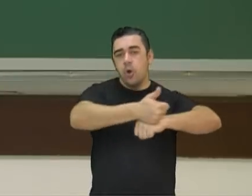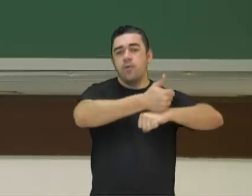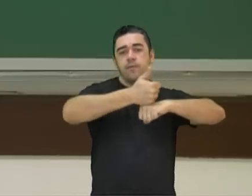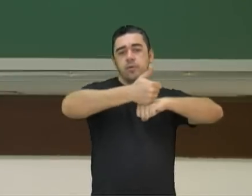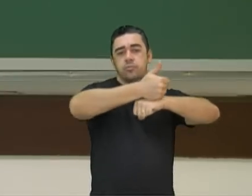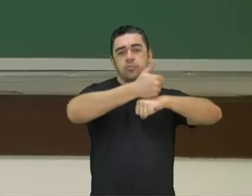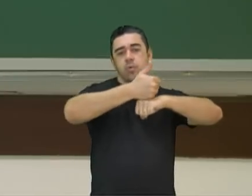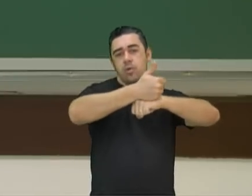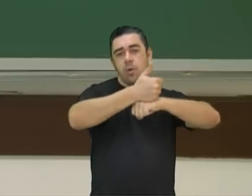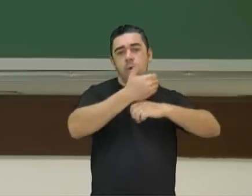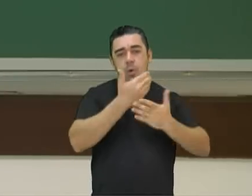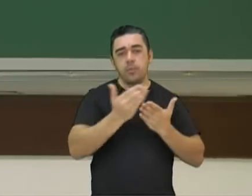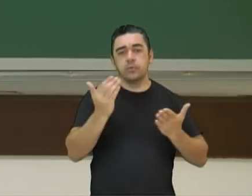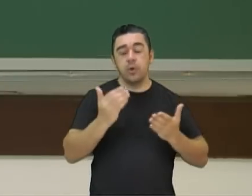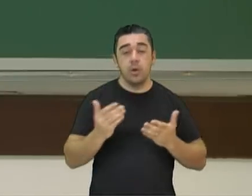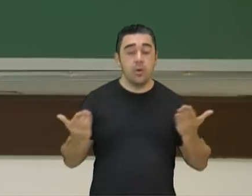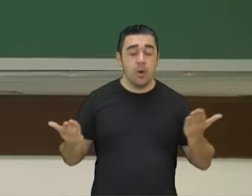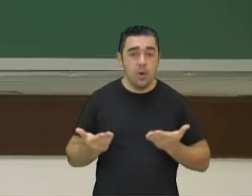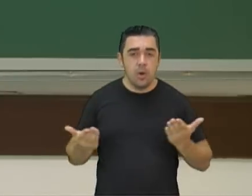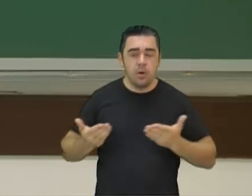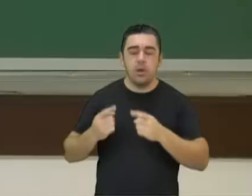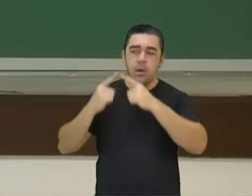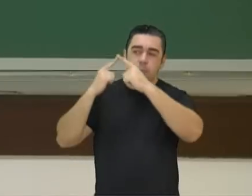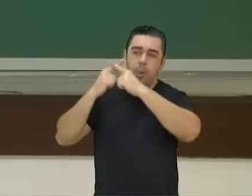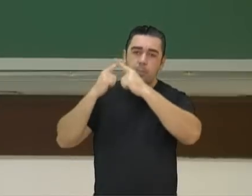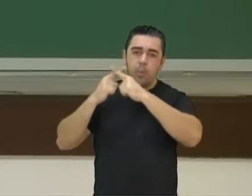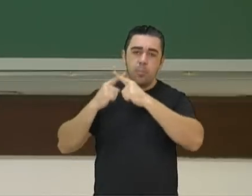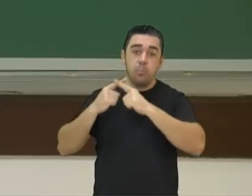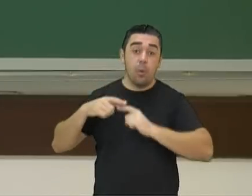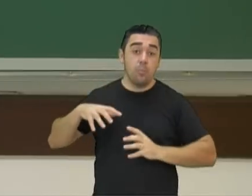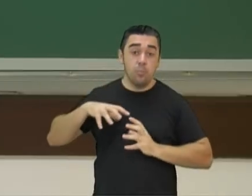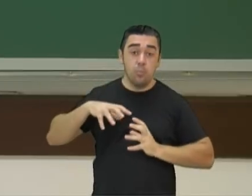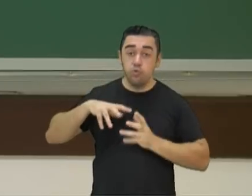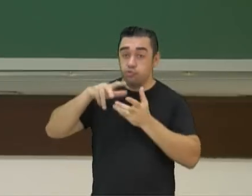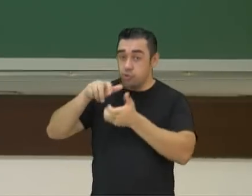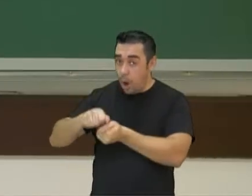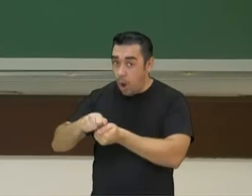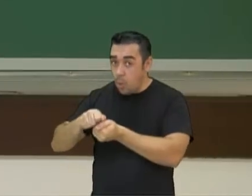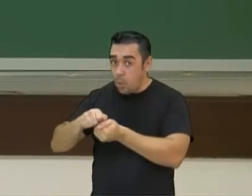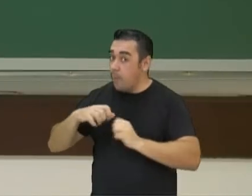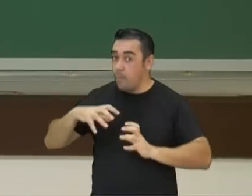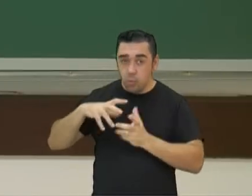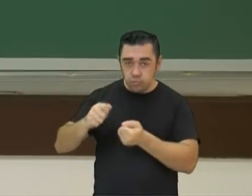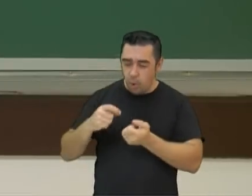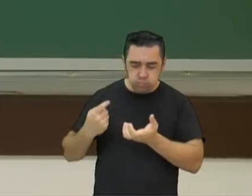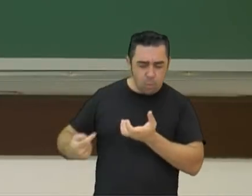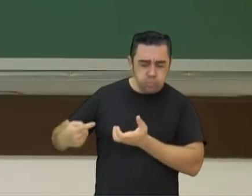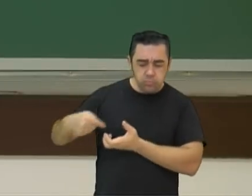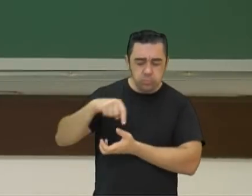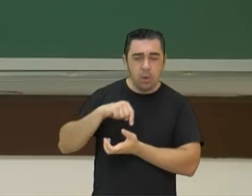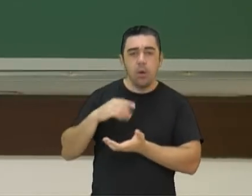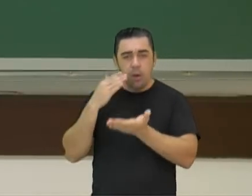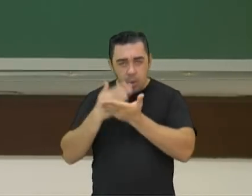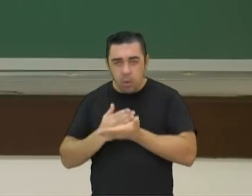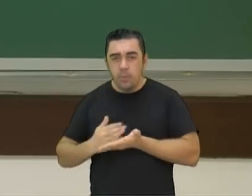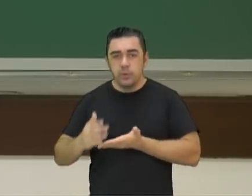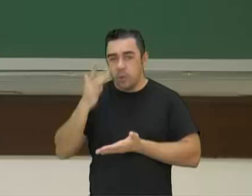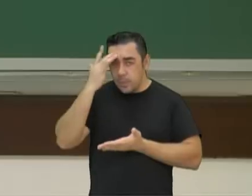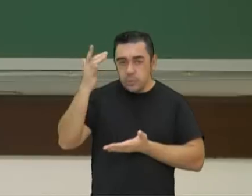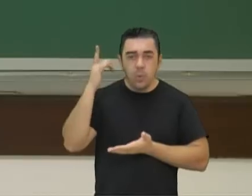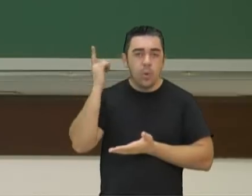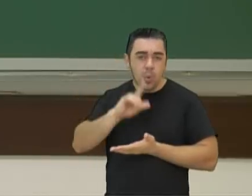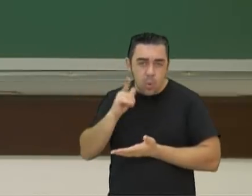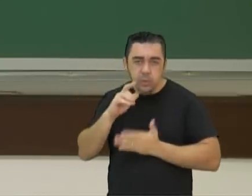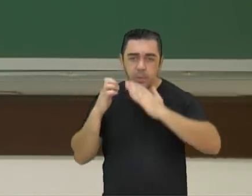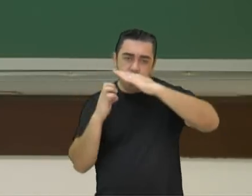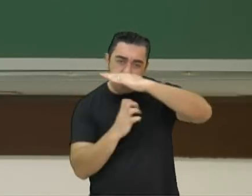os torneios mundiais, os campeonatos mundiais, e os surfistas começaram a ter os seus patrocínios.